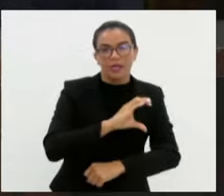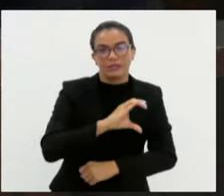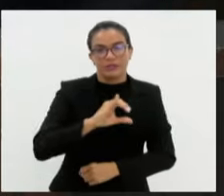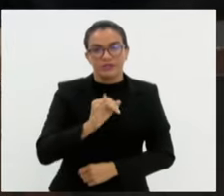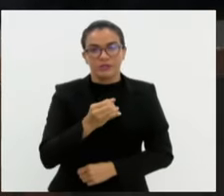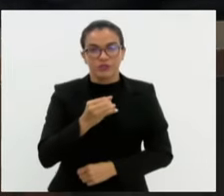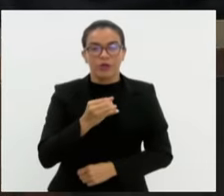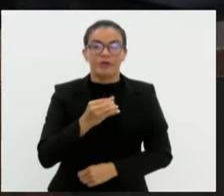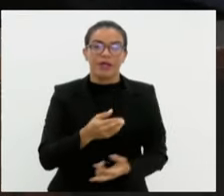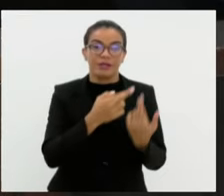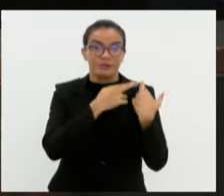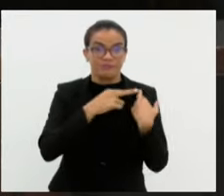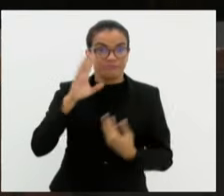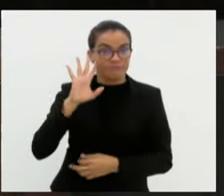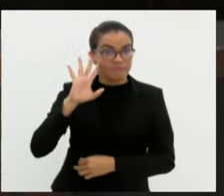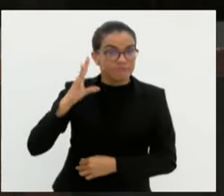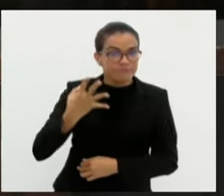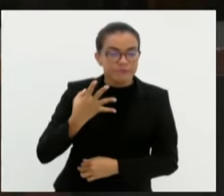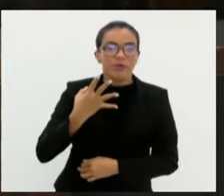resolverá